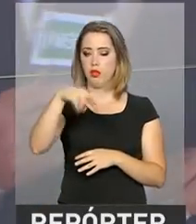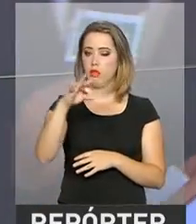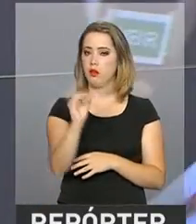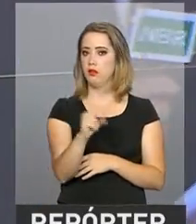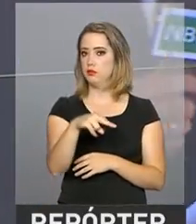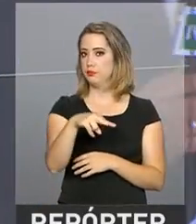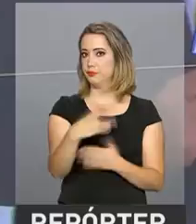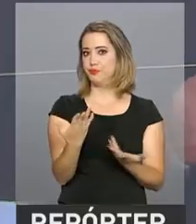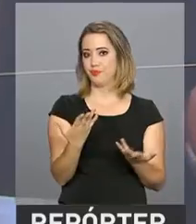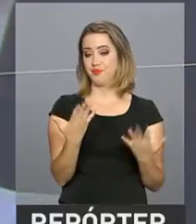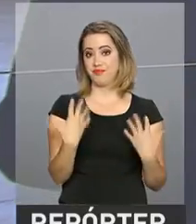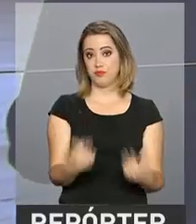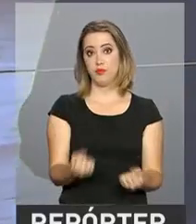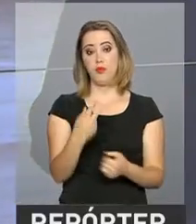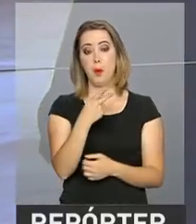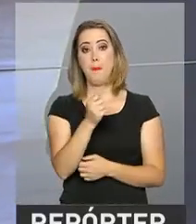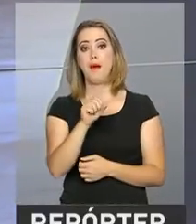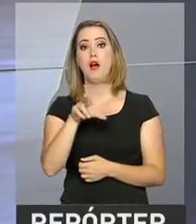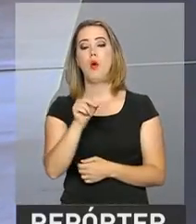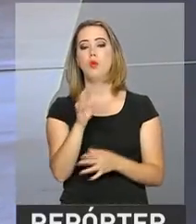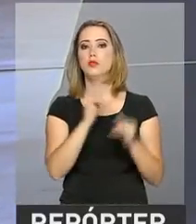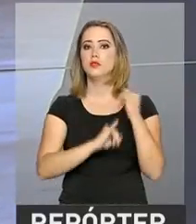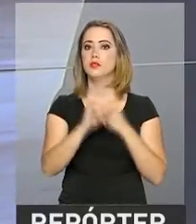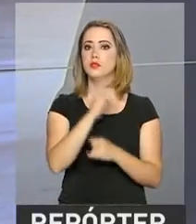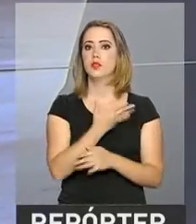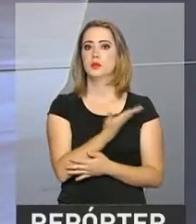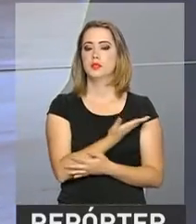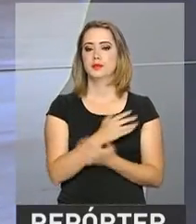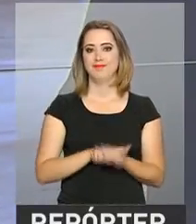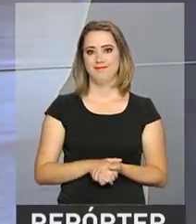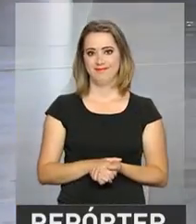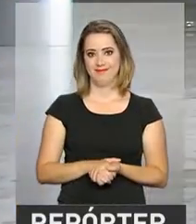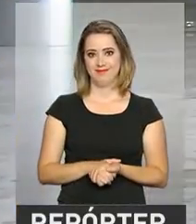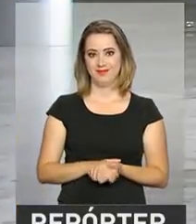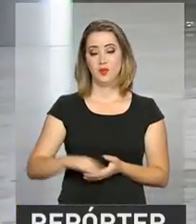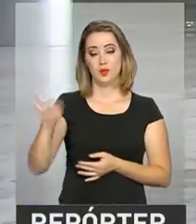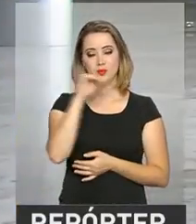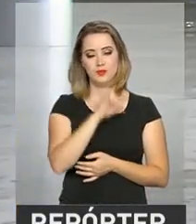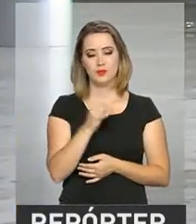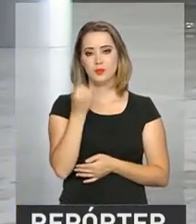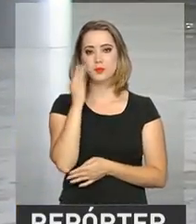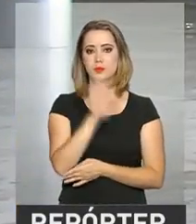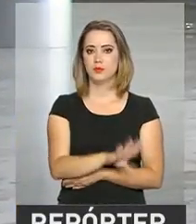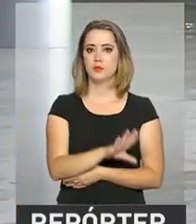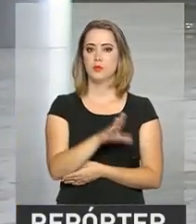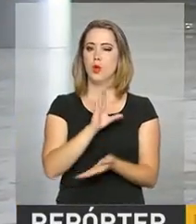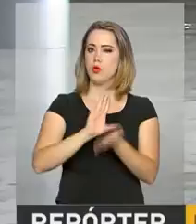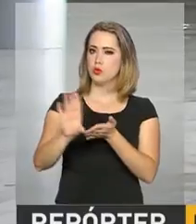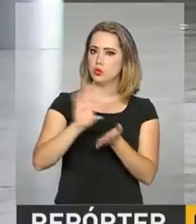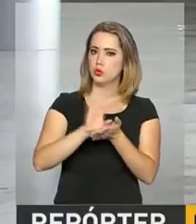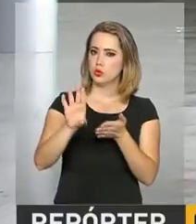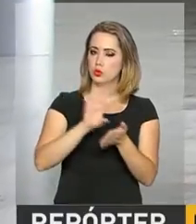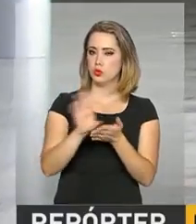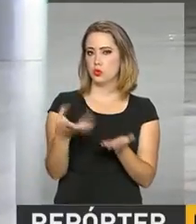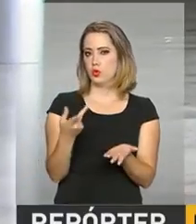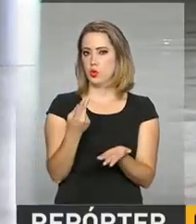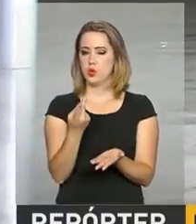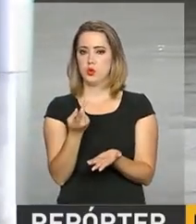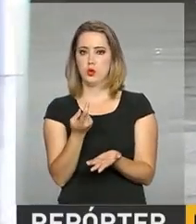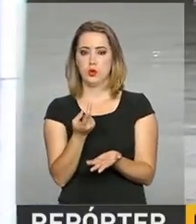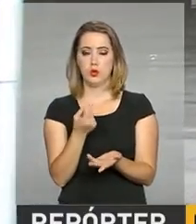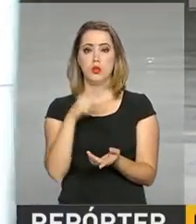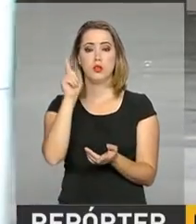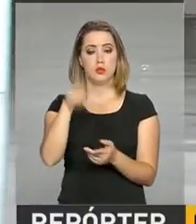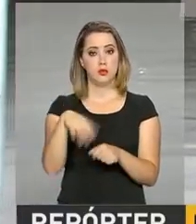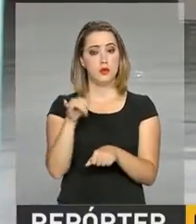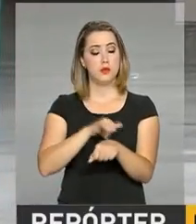pra gente olá paulo boa tarde olá roberto boa tarde estes recursos não são reembolsáveis fazem parte de uma